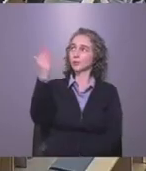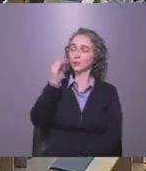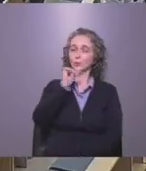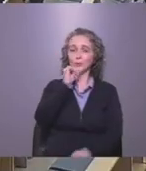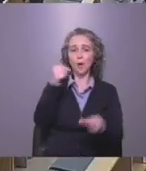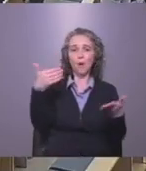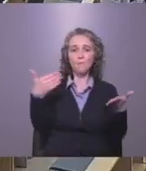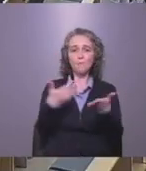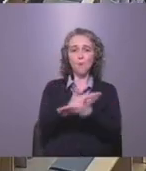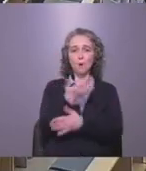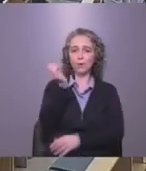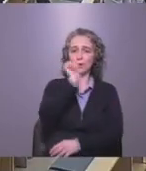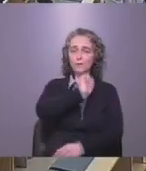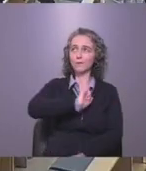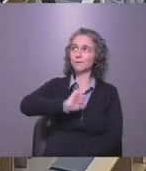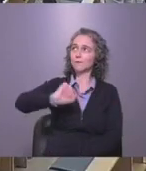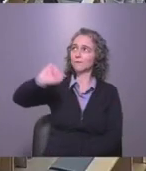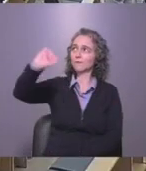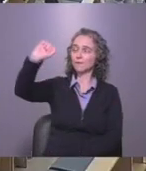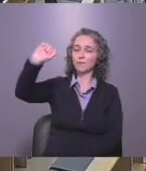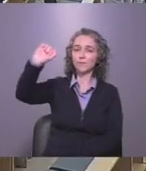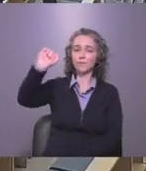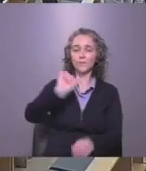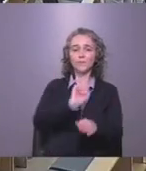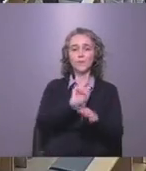Anunciamos, Senhor, a vossa